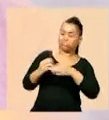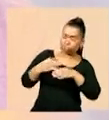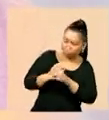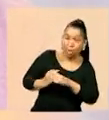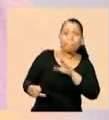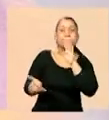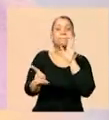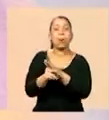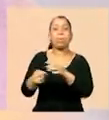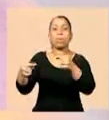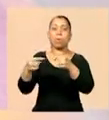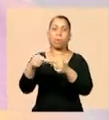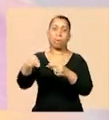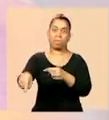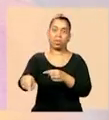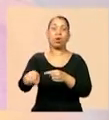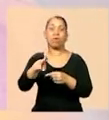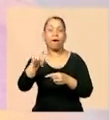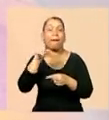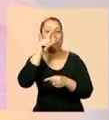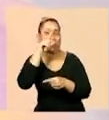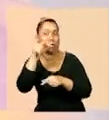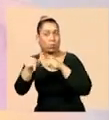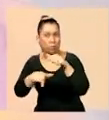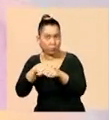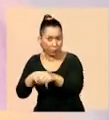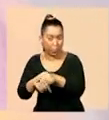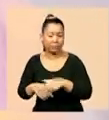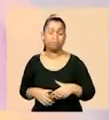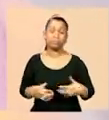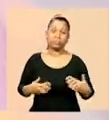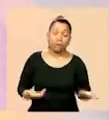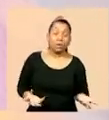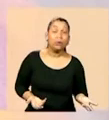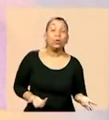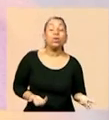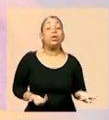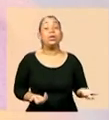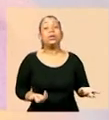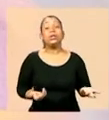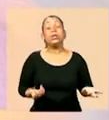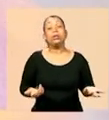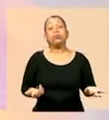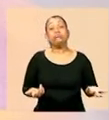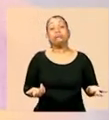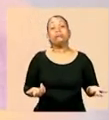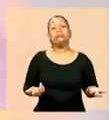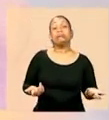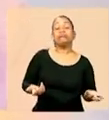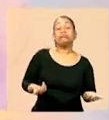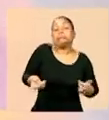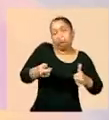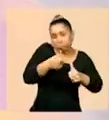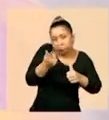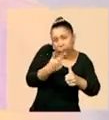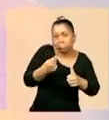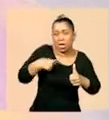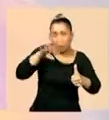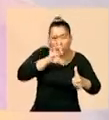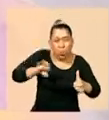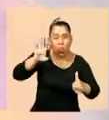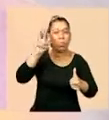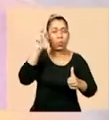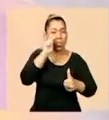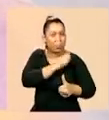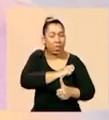saúde específicos para aquele risco. Então, claro que, embora em primeiro lugar nossa